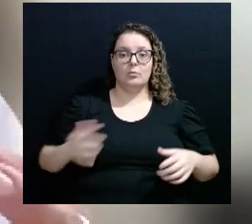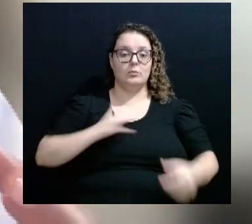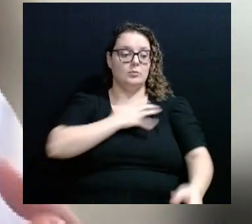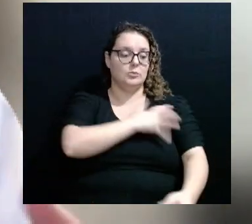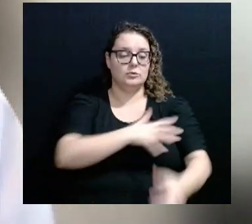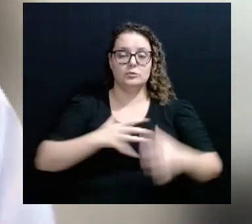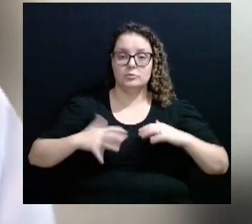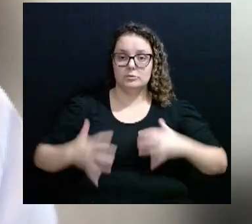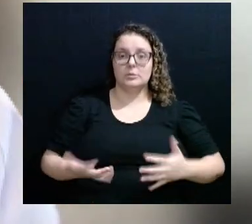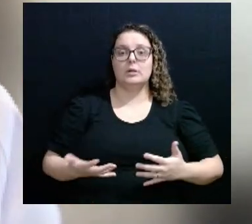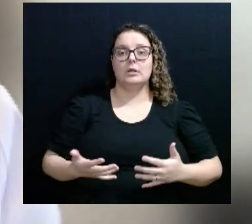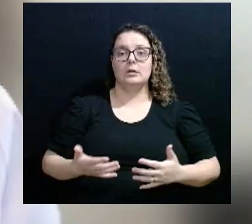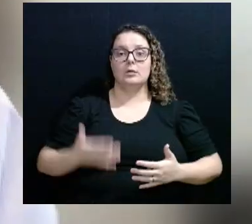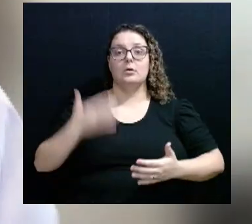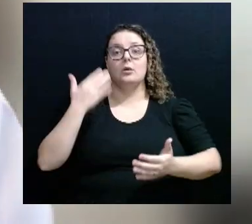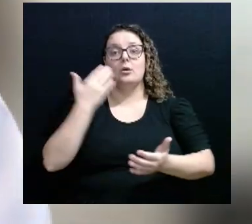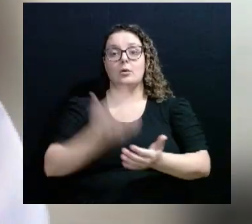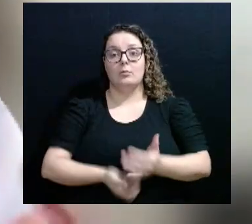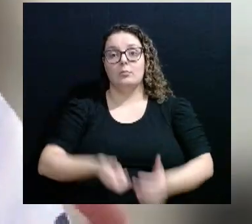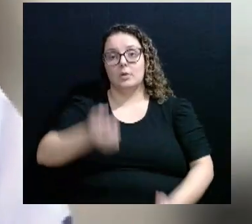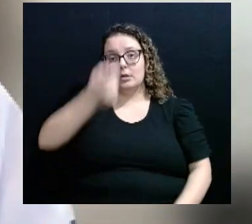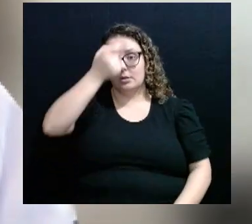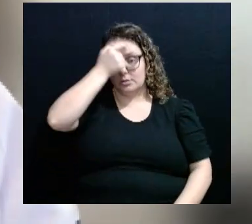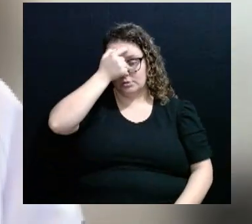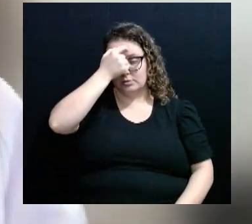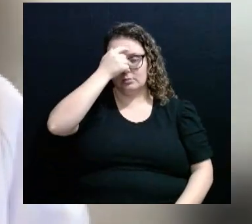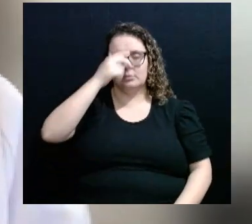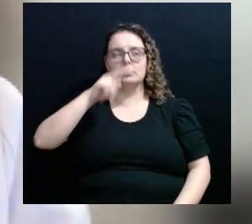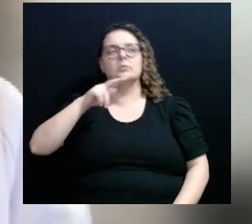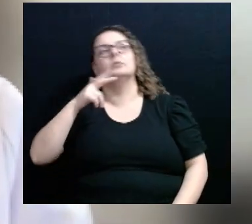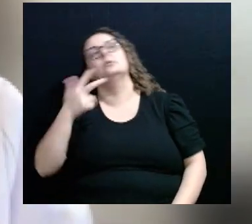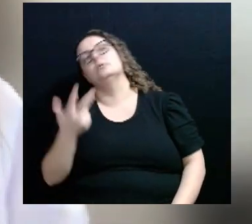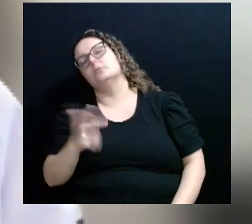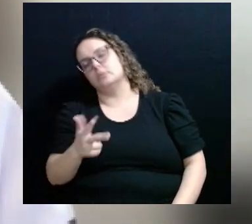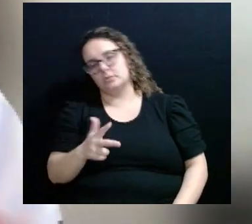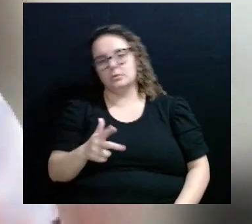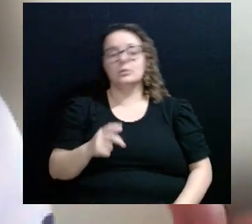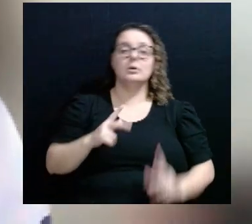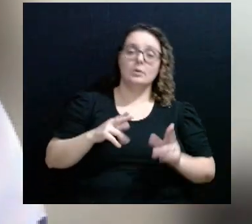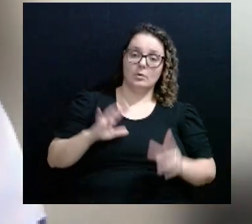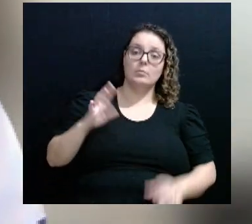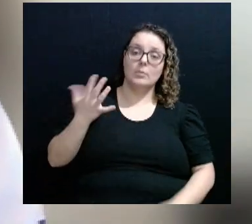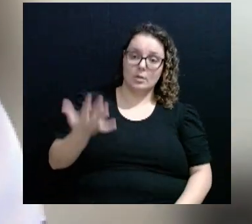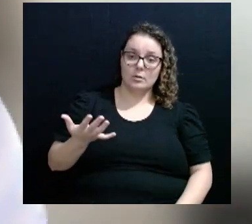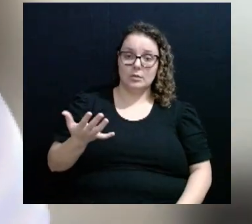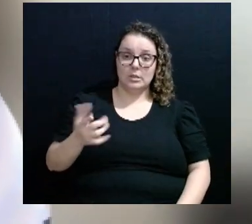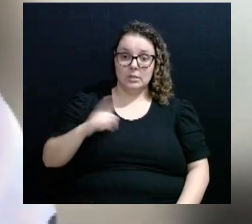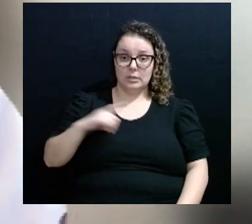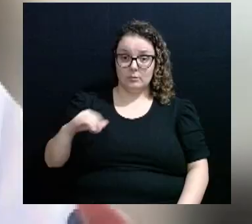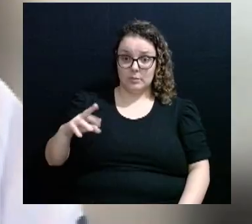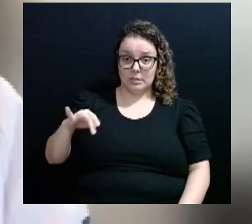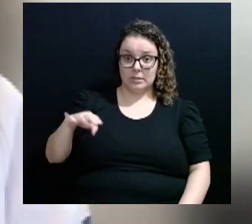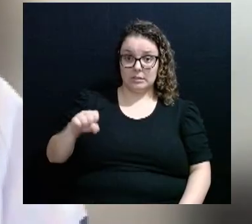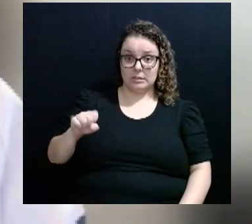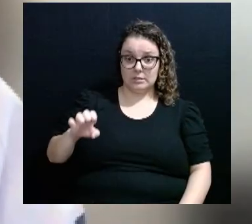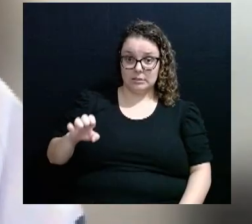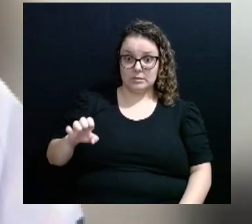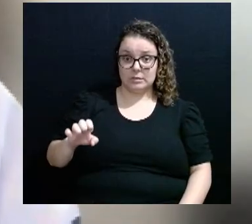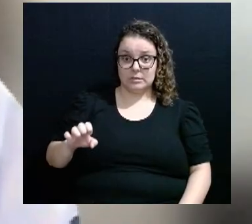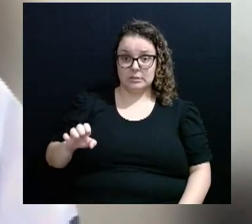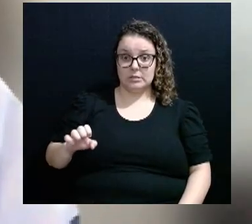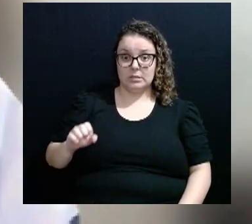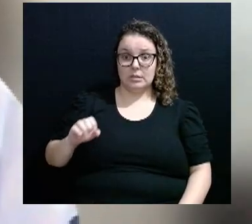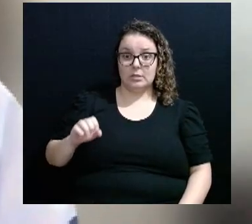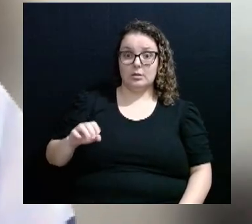de movimentos musculares, né? Ele perde a consciência e no caso que aconteceu, ele teve uma crise que a